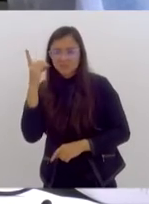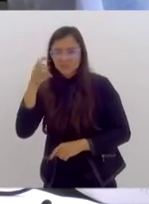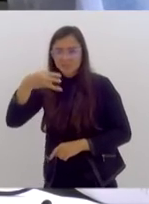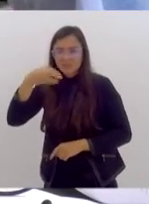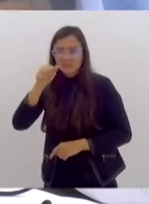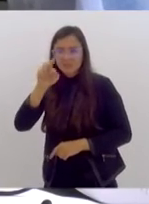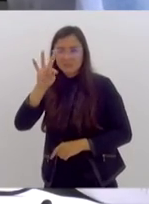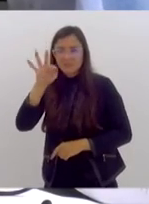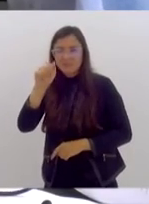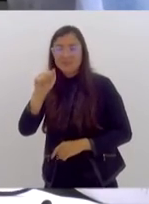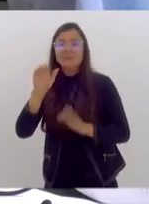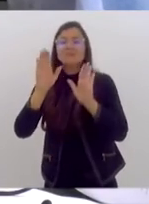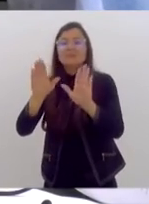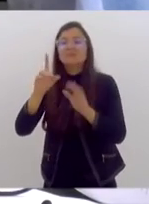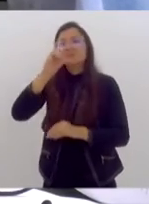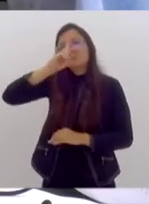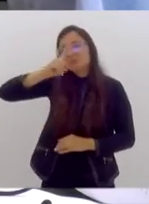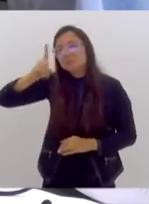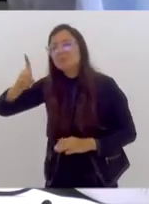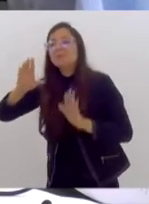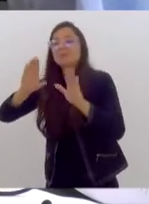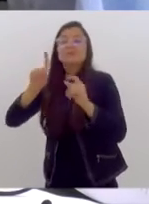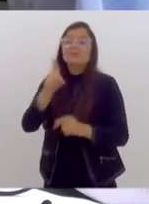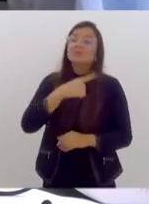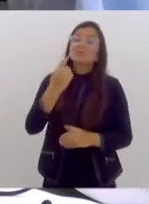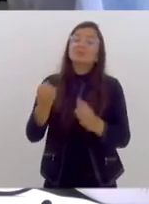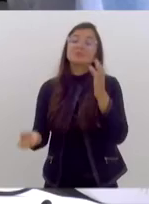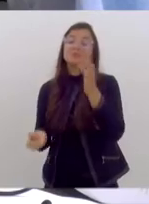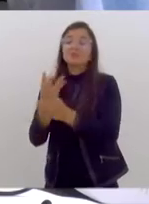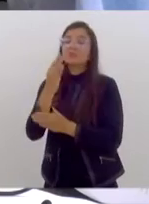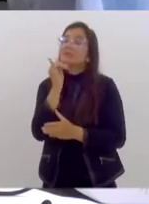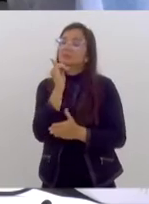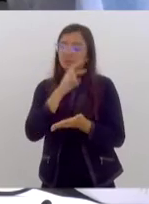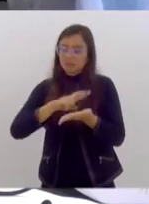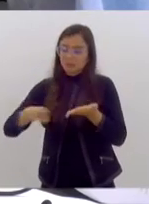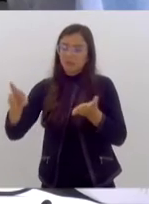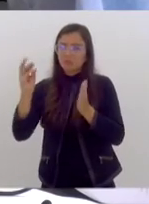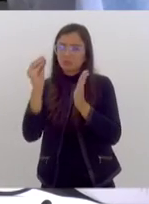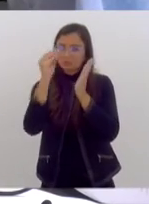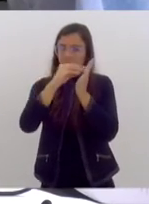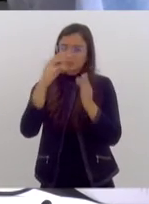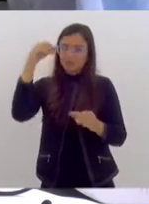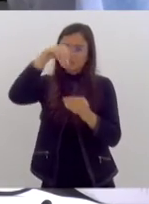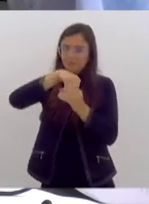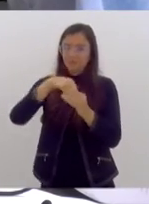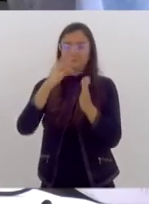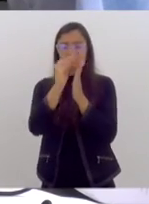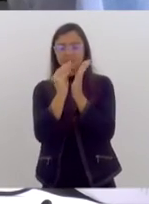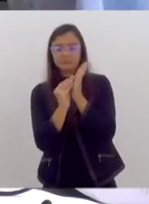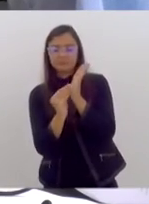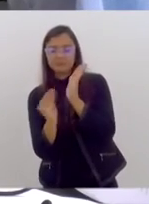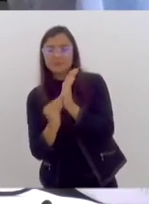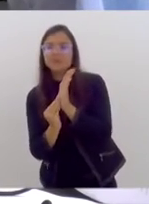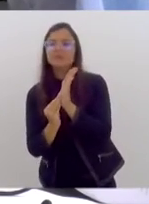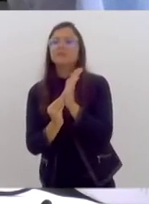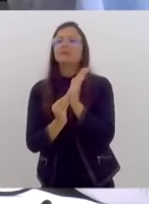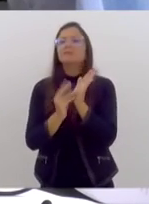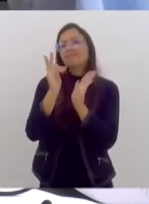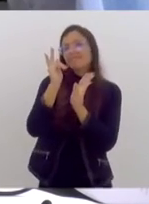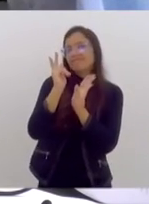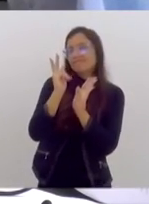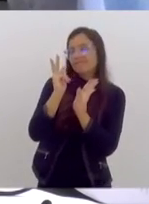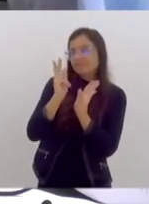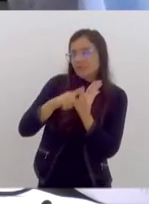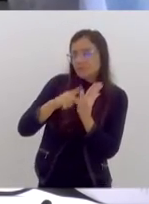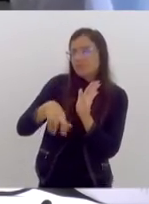recomendações a gente criou dentro do relatório os projetos é tanto projeto